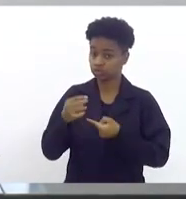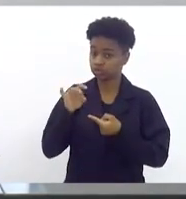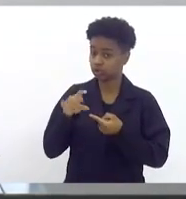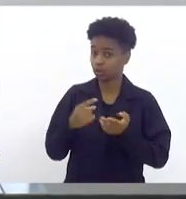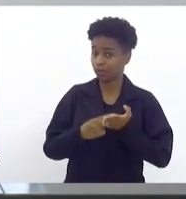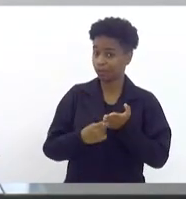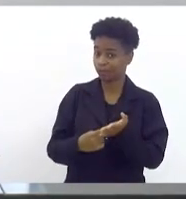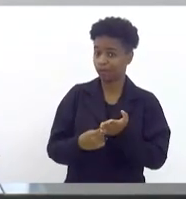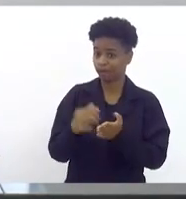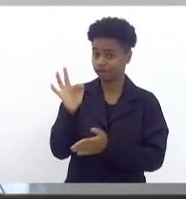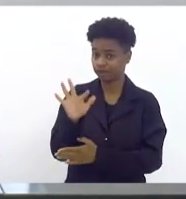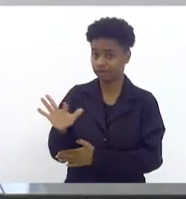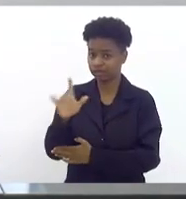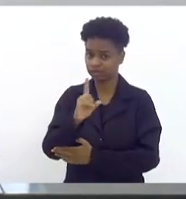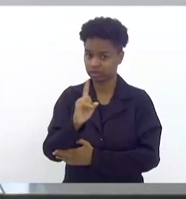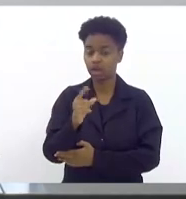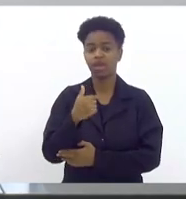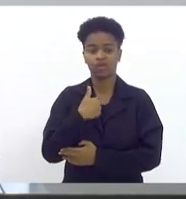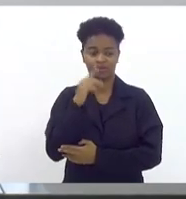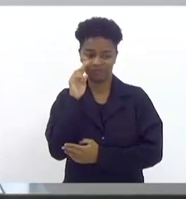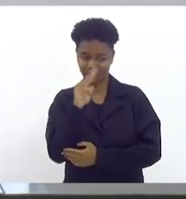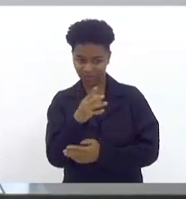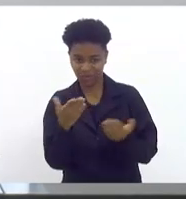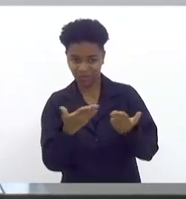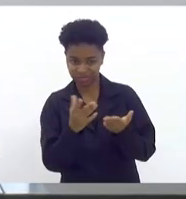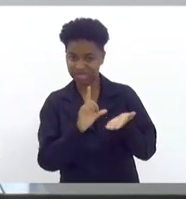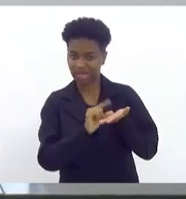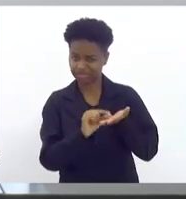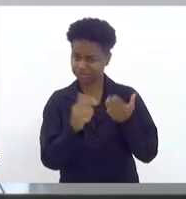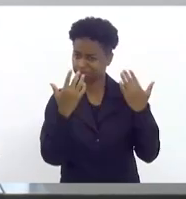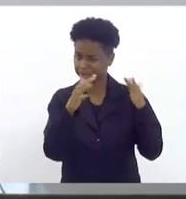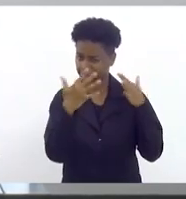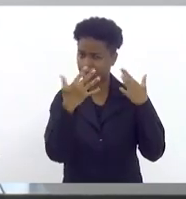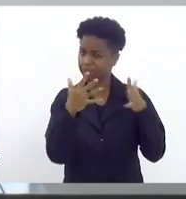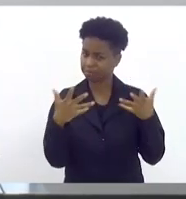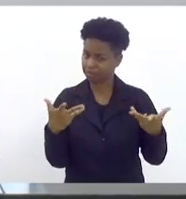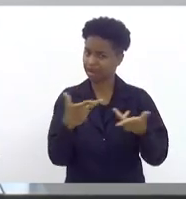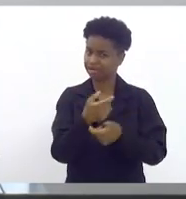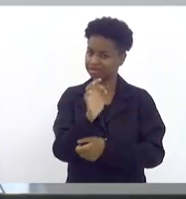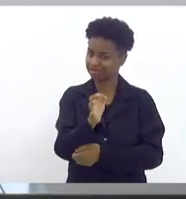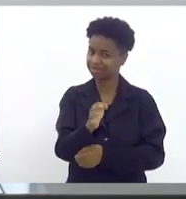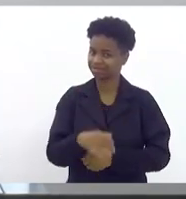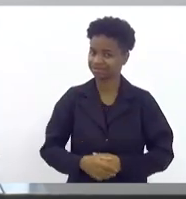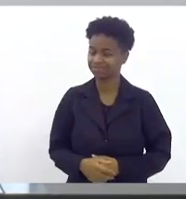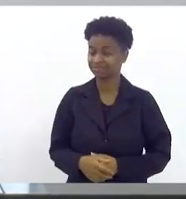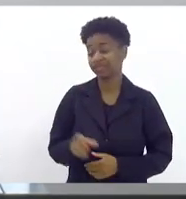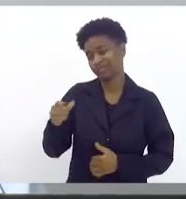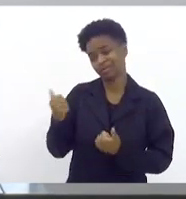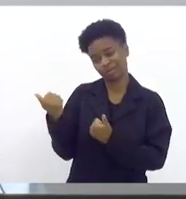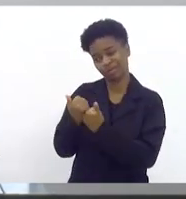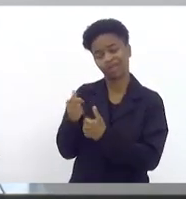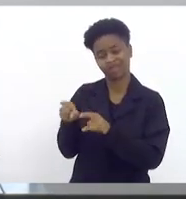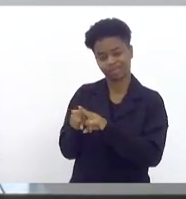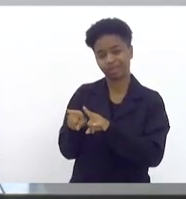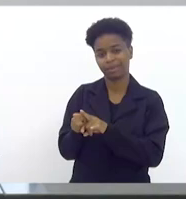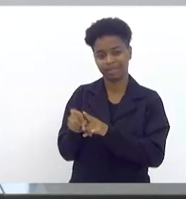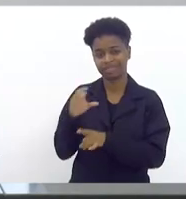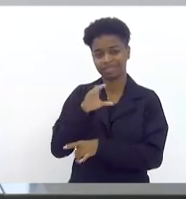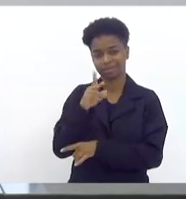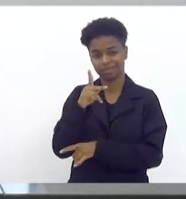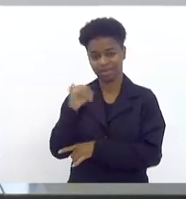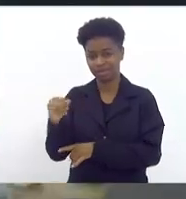Aliás, vi o artigo de Vossa Excelência hoje, parabéns. Brilhante, como sempre. O senhor colaborou na CPI como